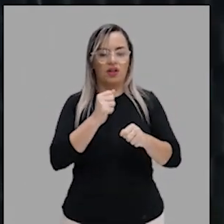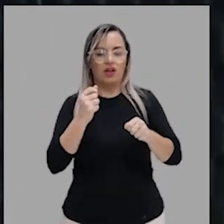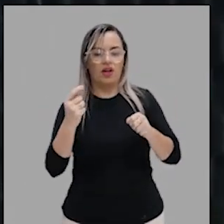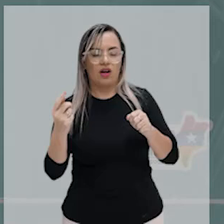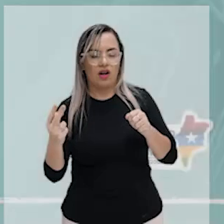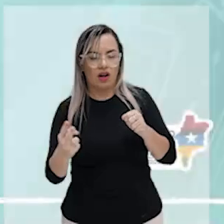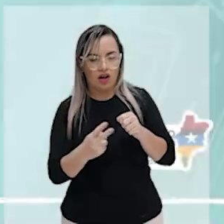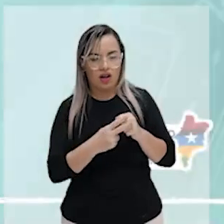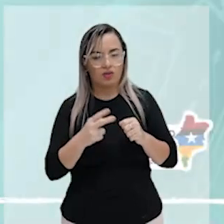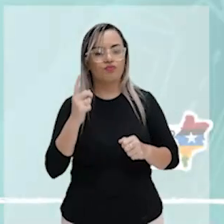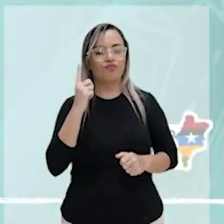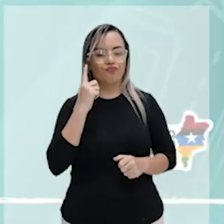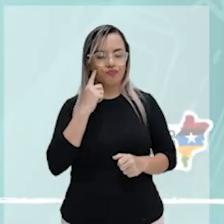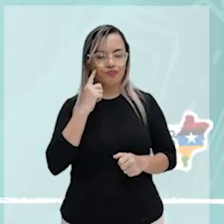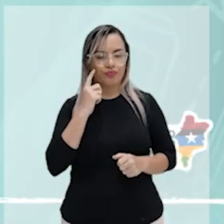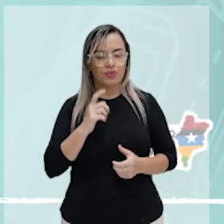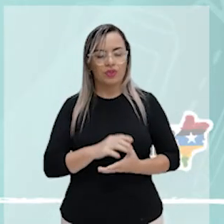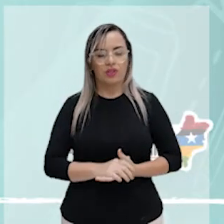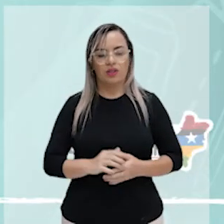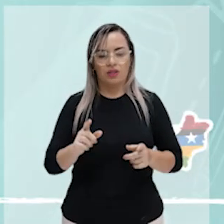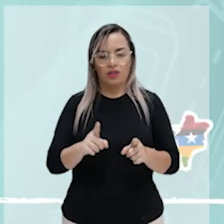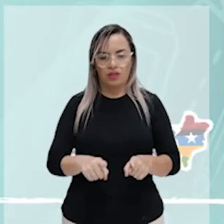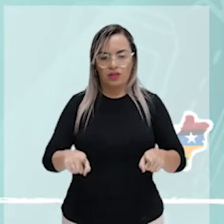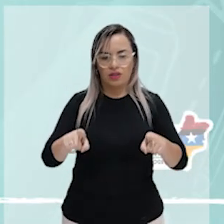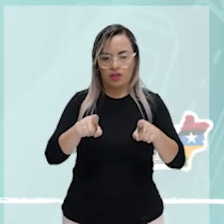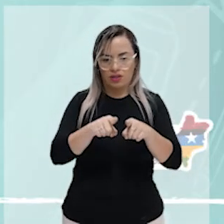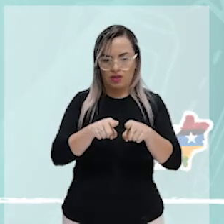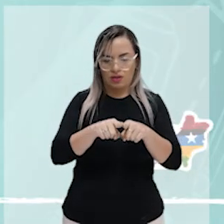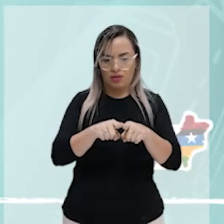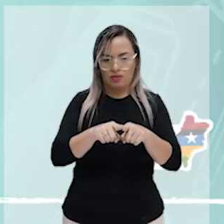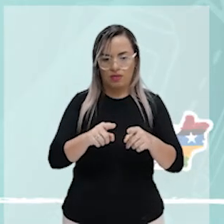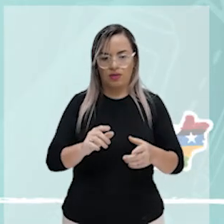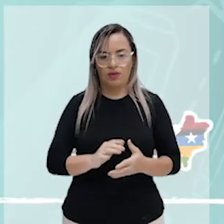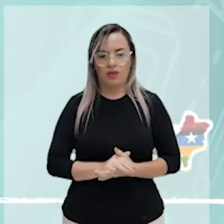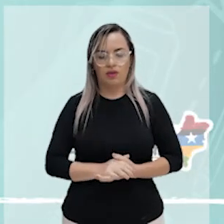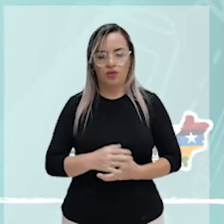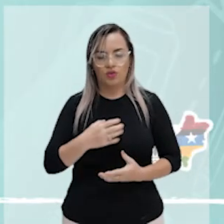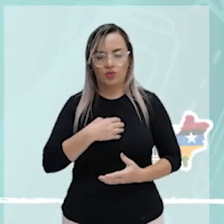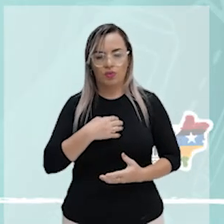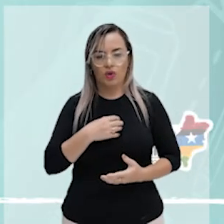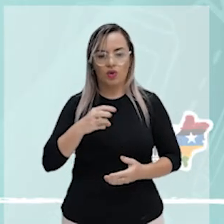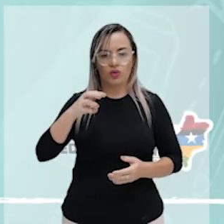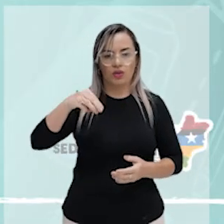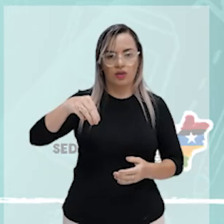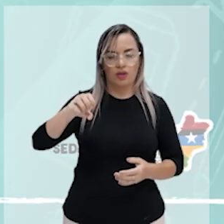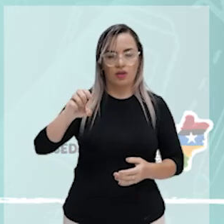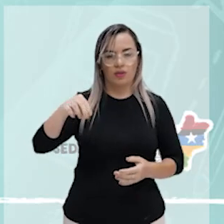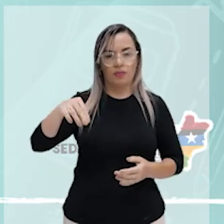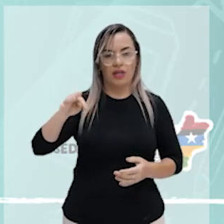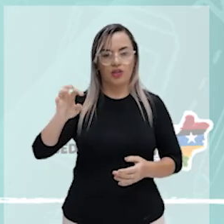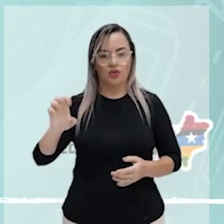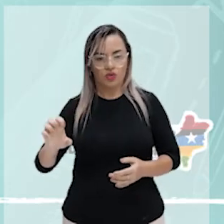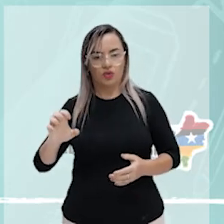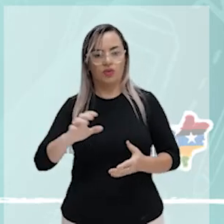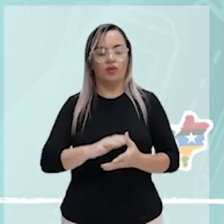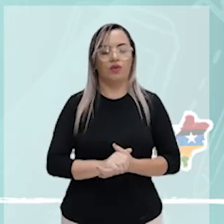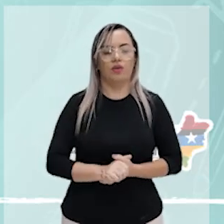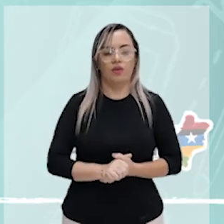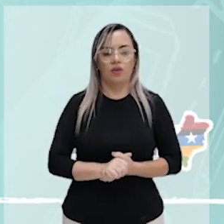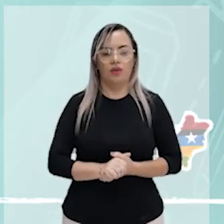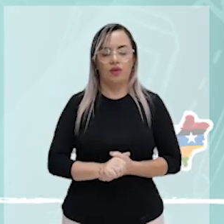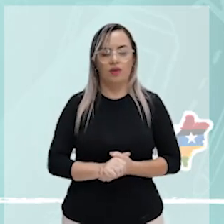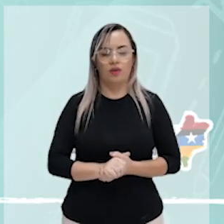Assim como os de modo, termina em mente, tá bom? Locução adverbial, você já sabe.